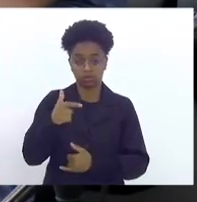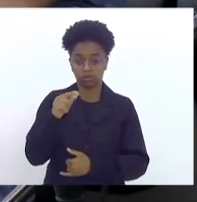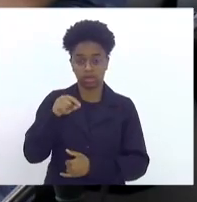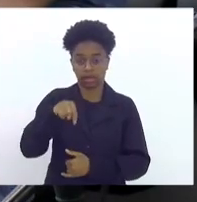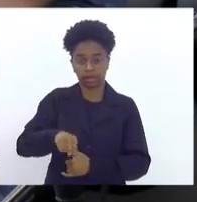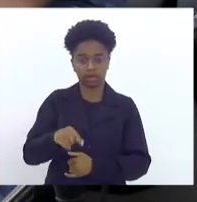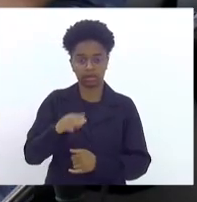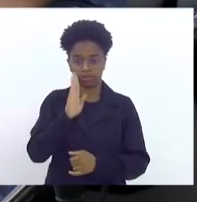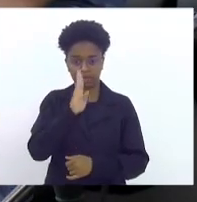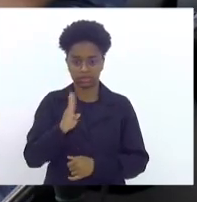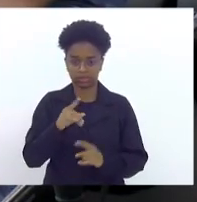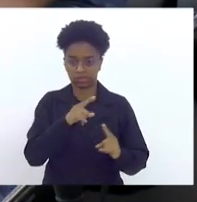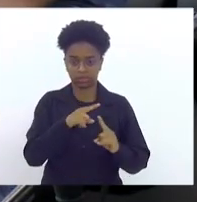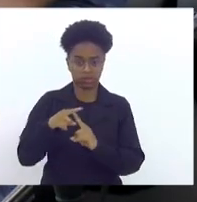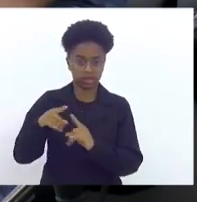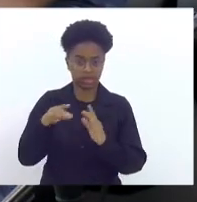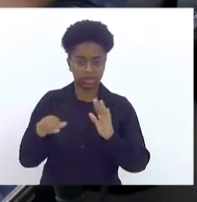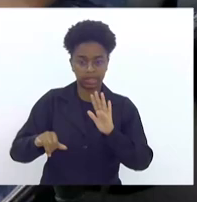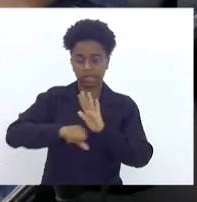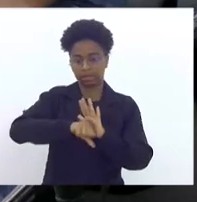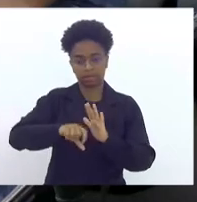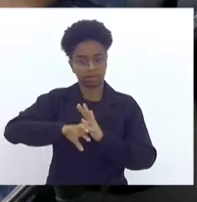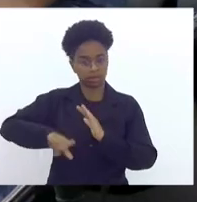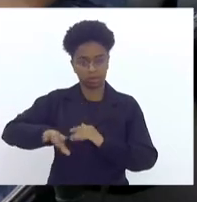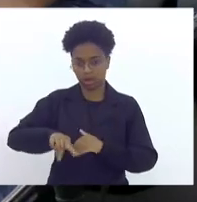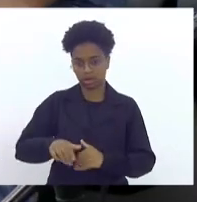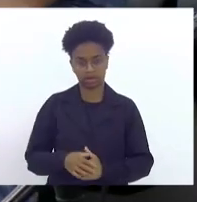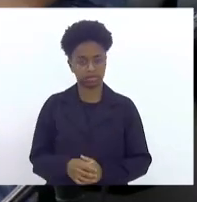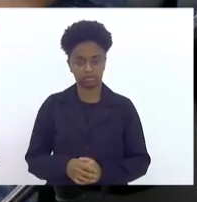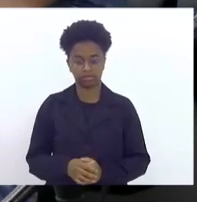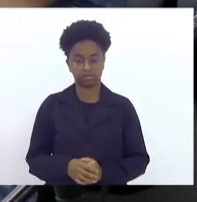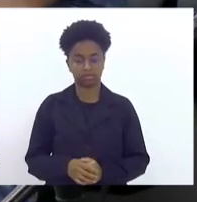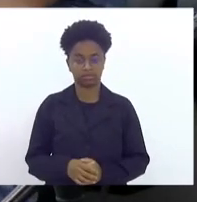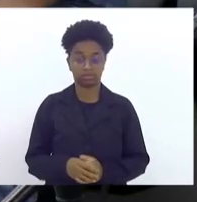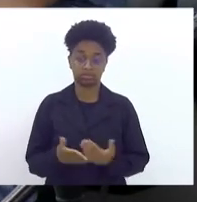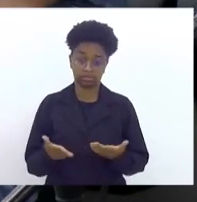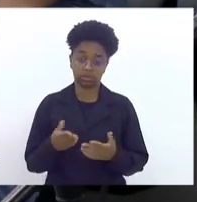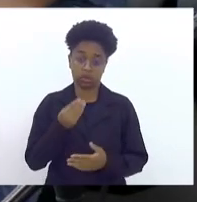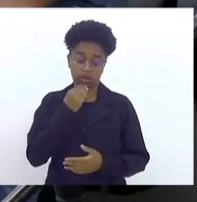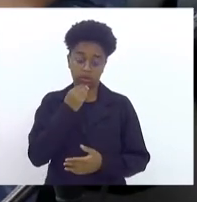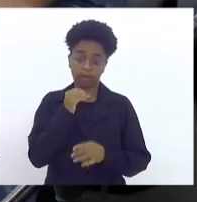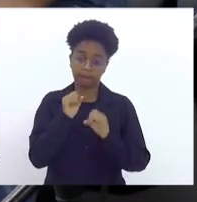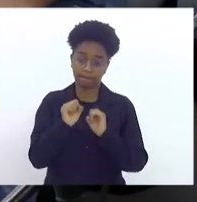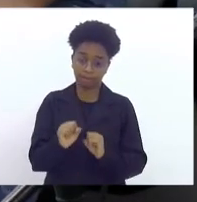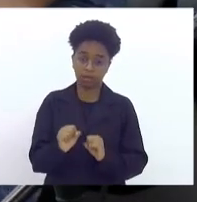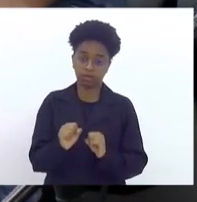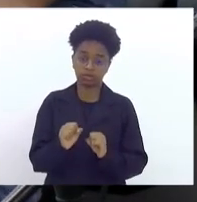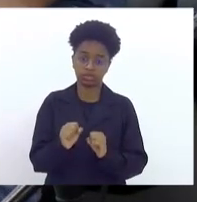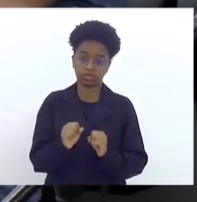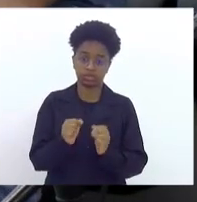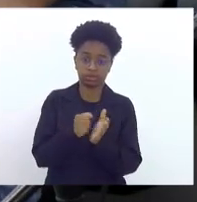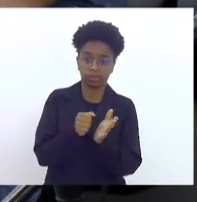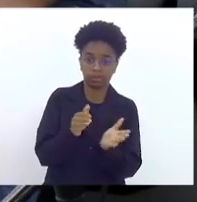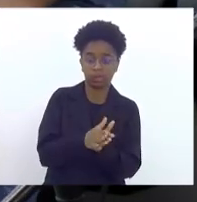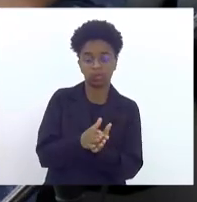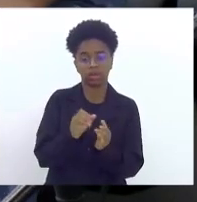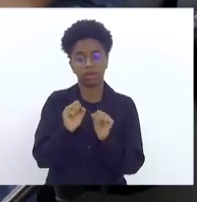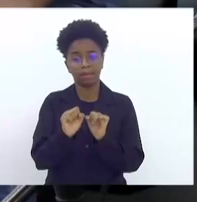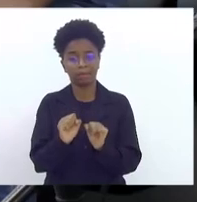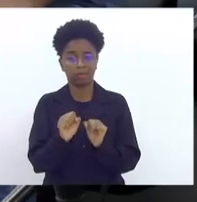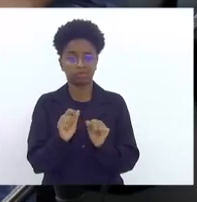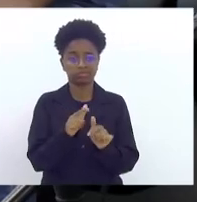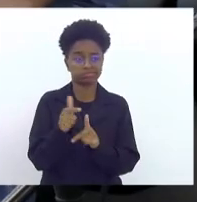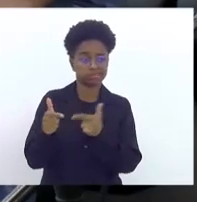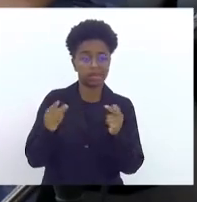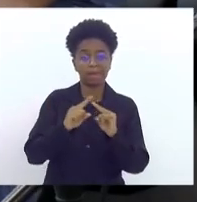Brasil esse vazamento de dados não é crime no Brasil Claro pode gerar ação indenizatória ação civil mas